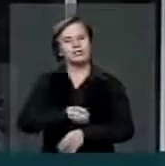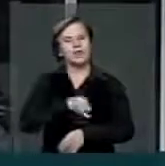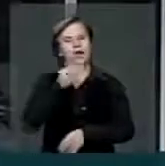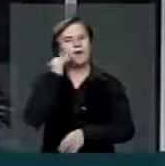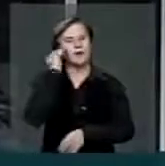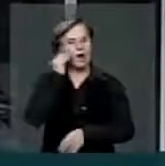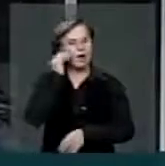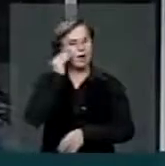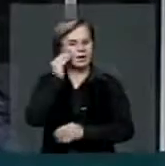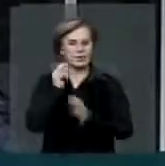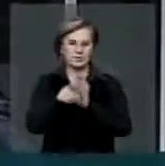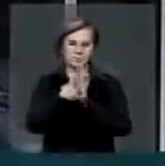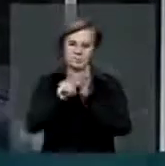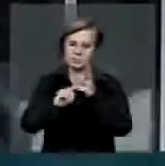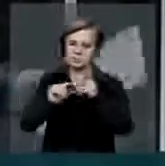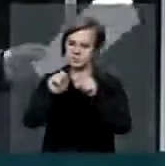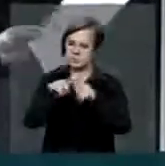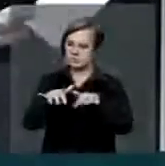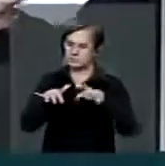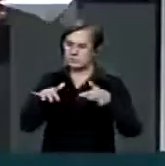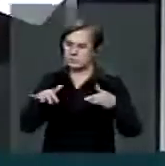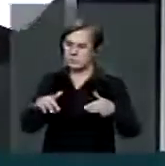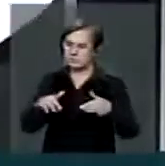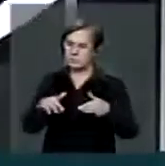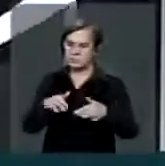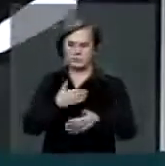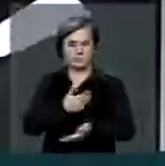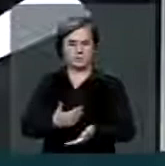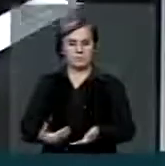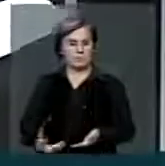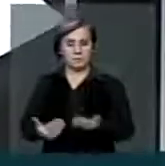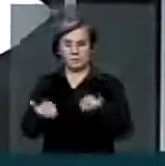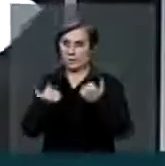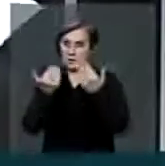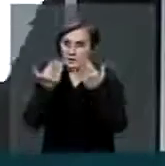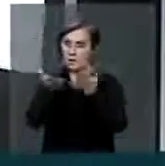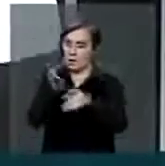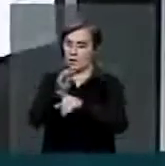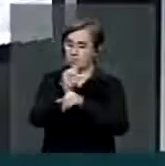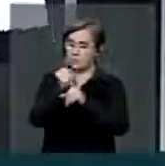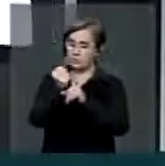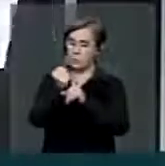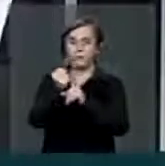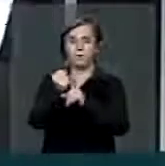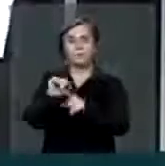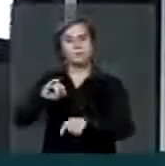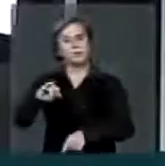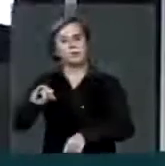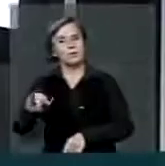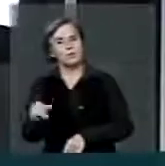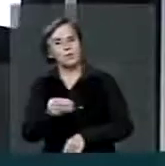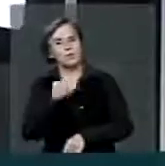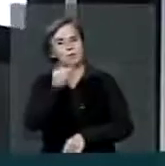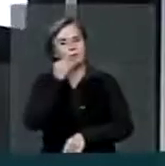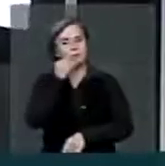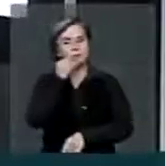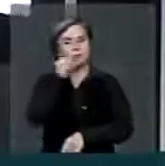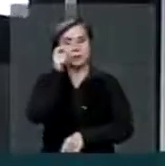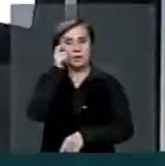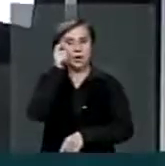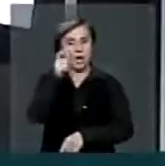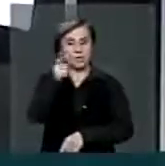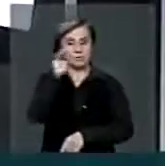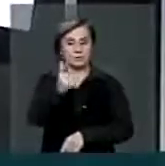parlamentos, aonde o parlamento oferece à sociedade uma oportunidade de uma espécie de ranking de interesse